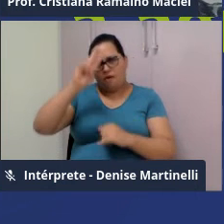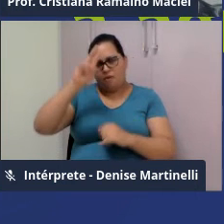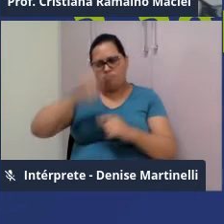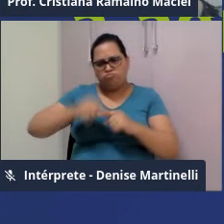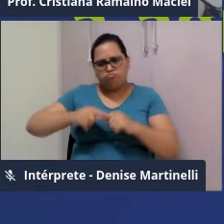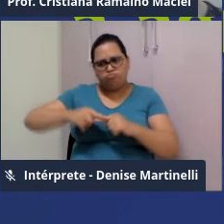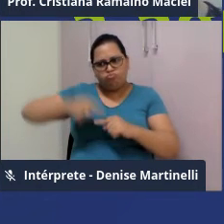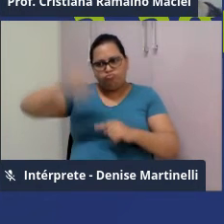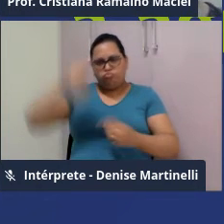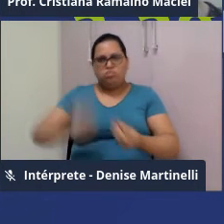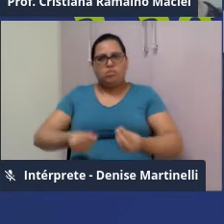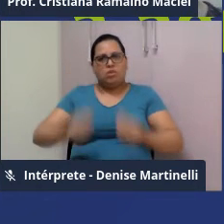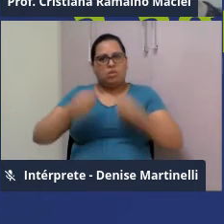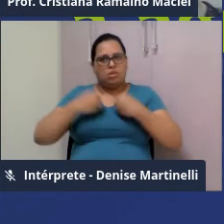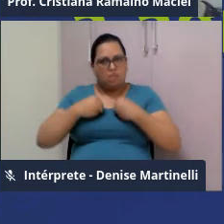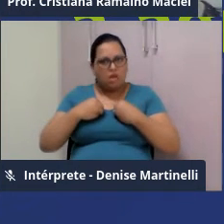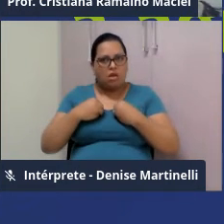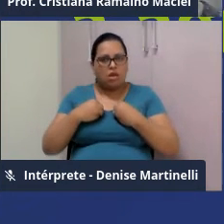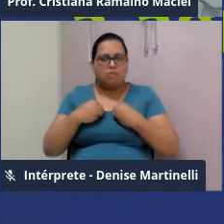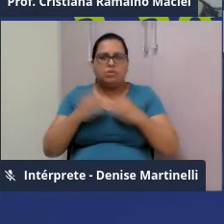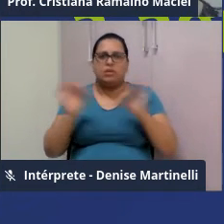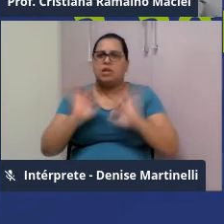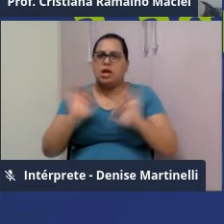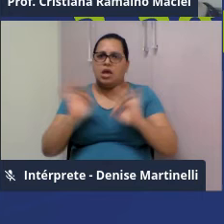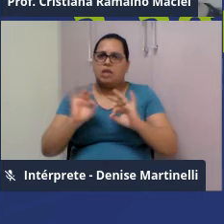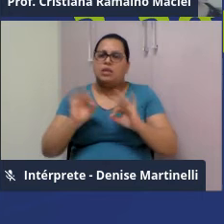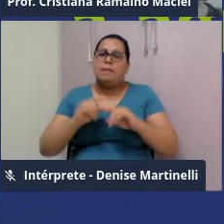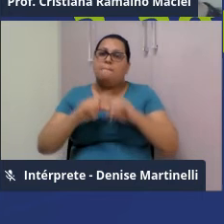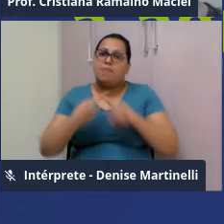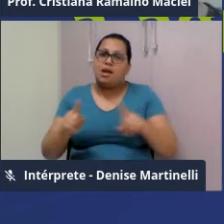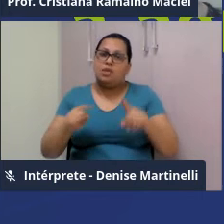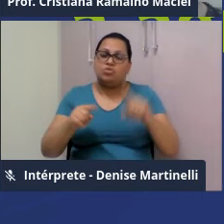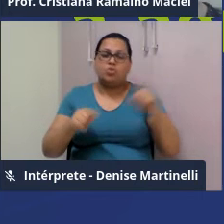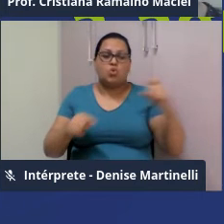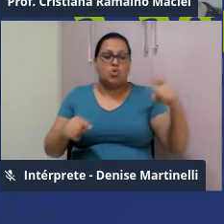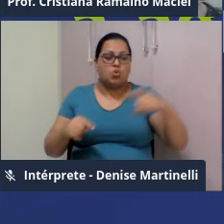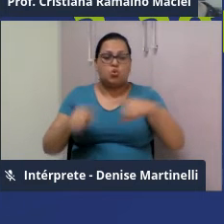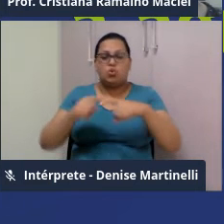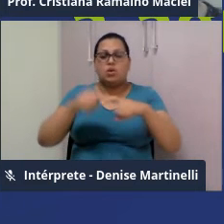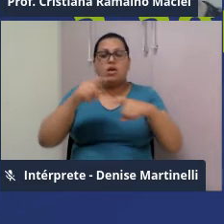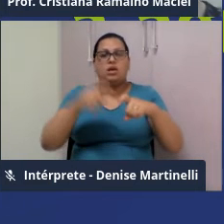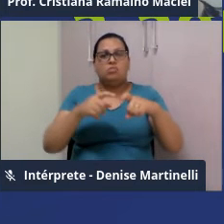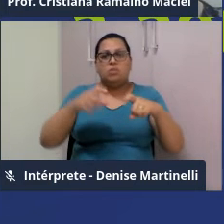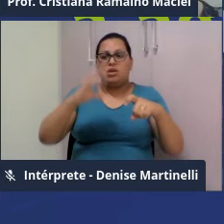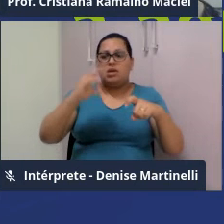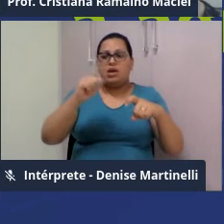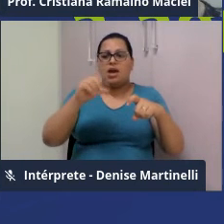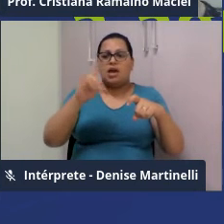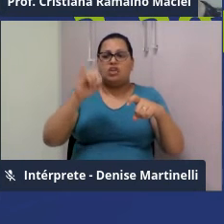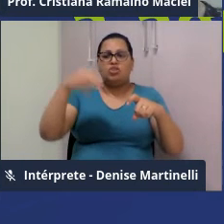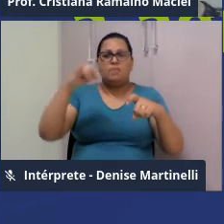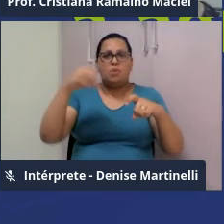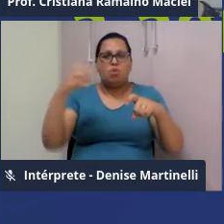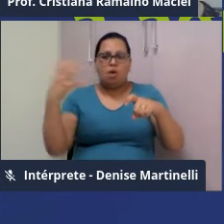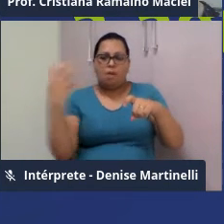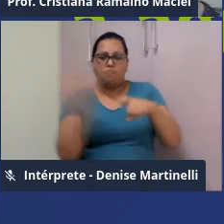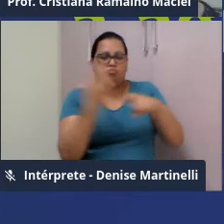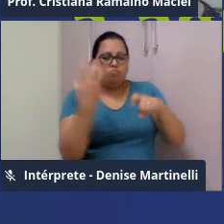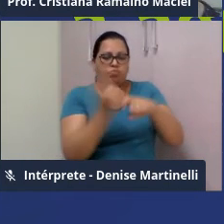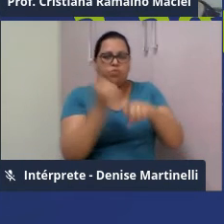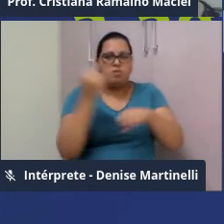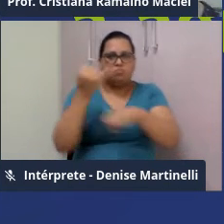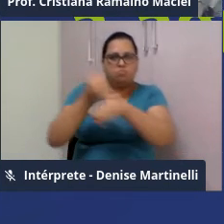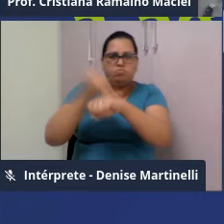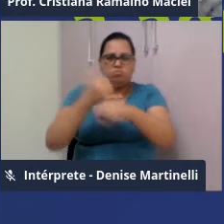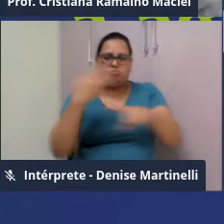não acumula cádmio nos seus tecidos, logo, ele não acumula metal pesado. Então, é péssimo para o camarão, vai ter